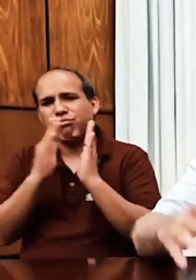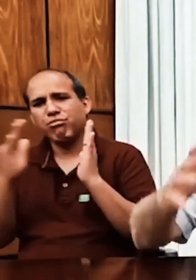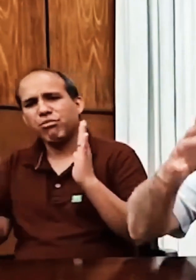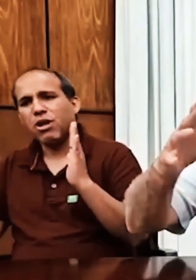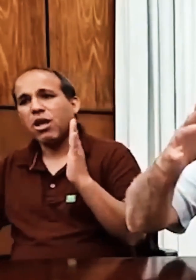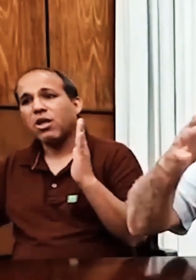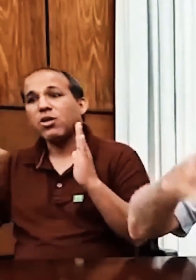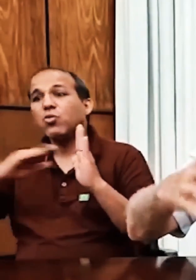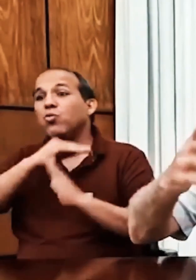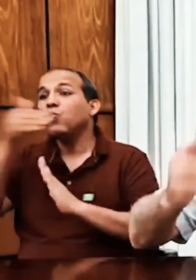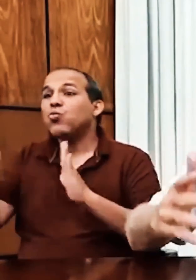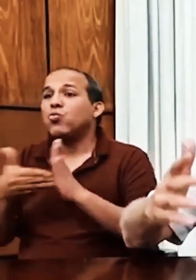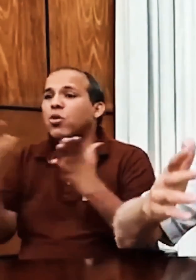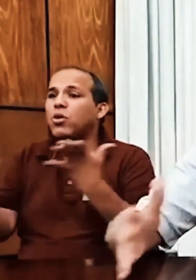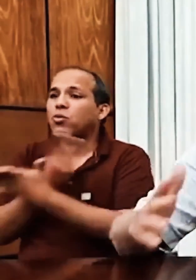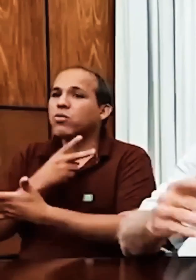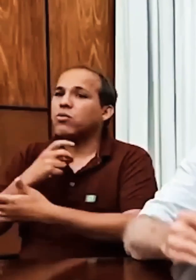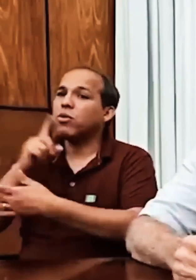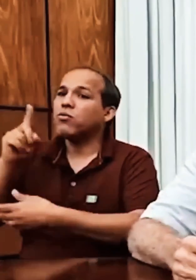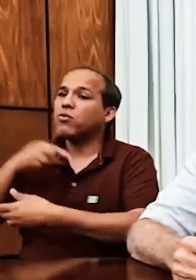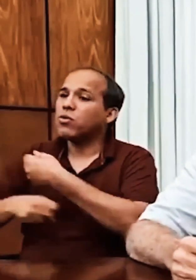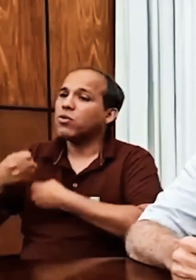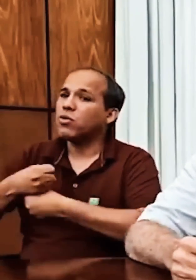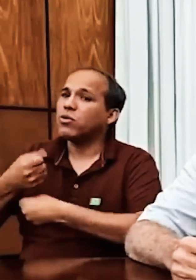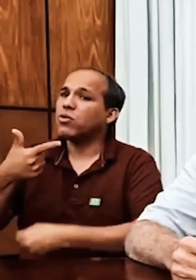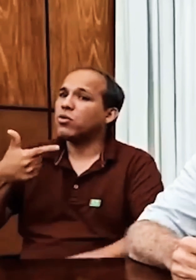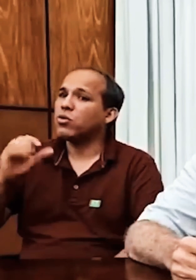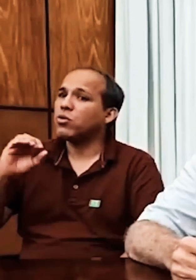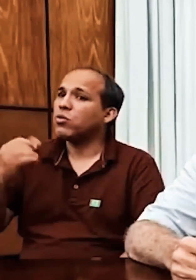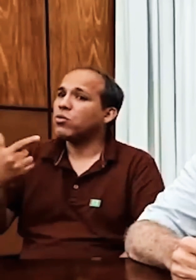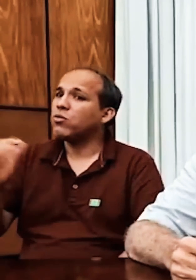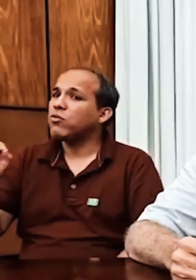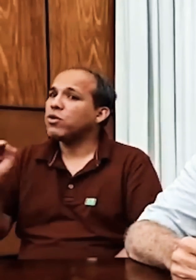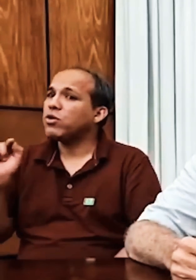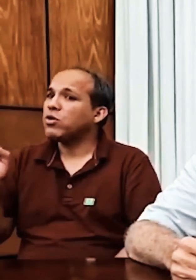aconteceu em 2020.